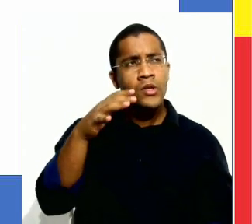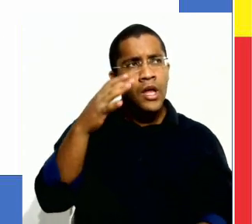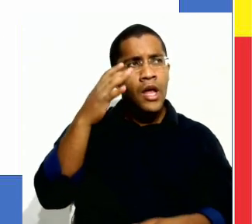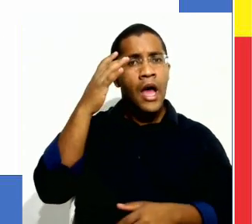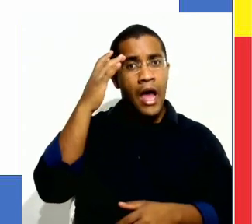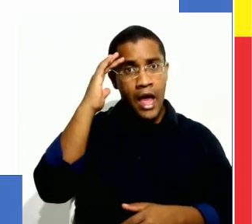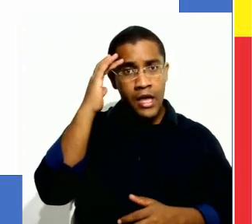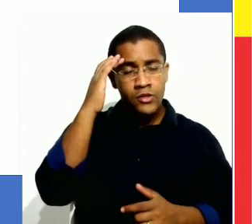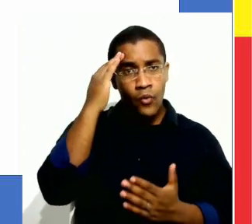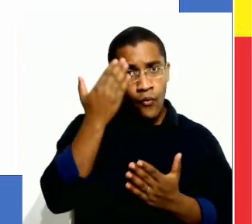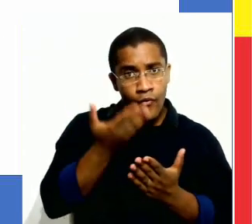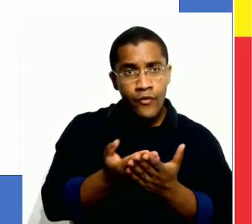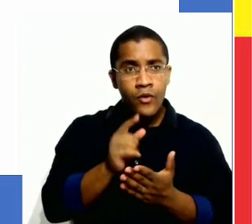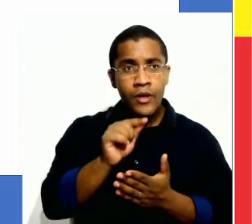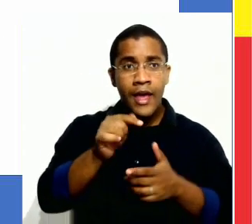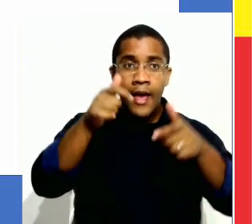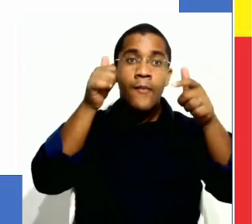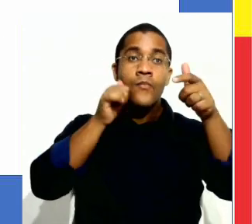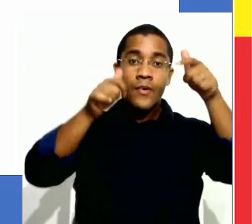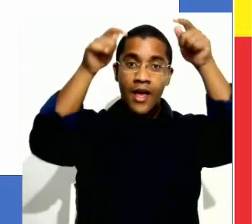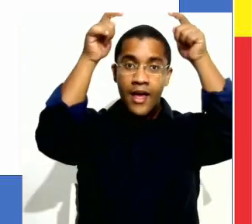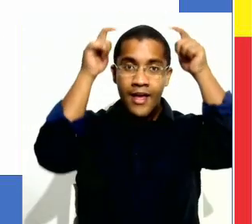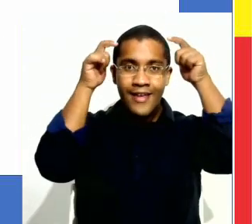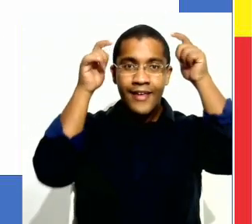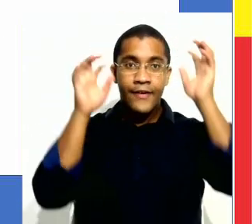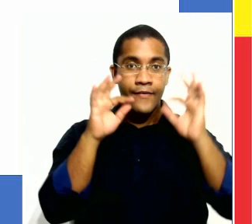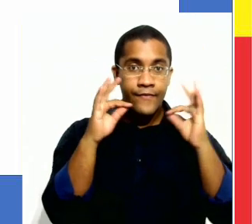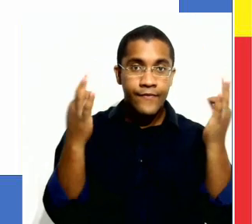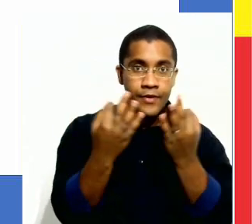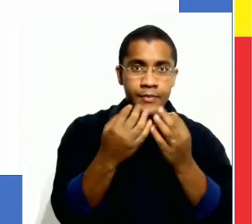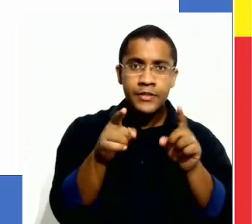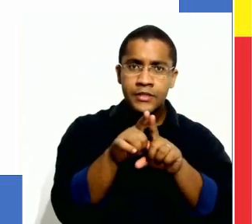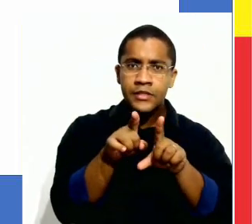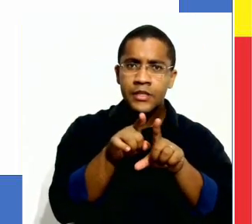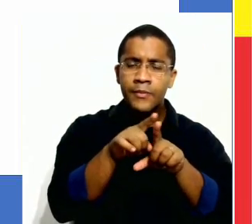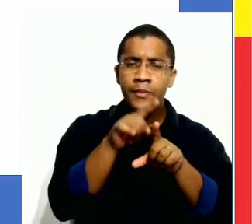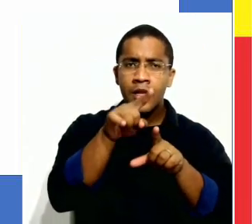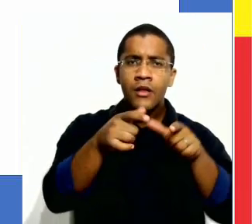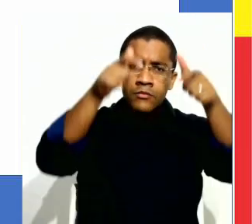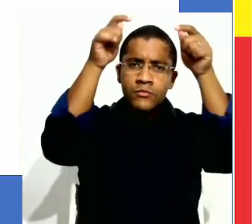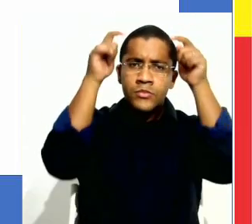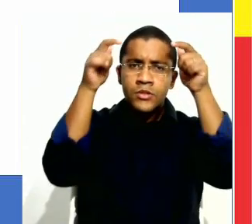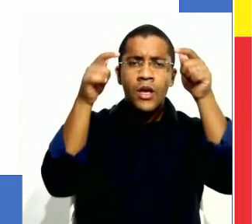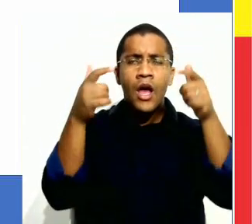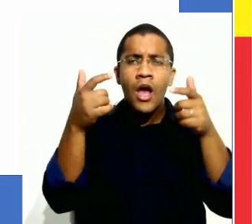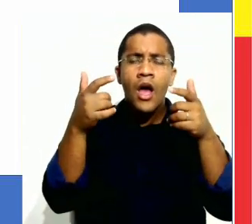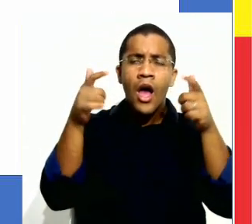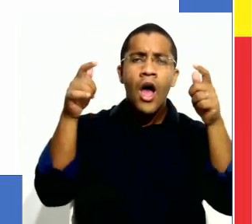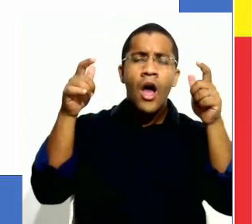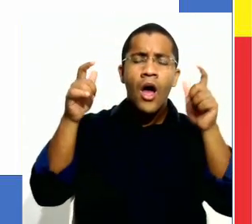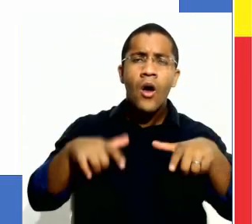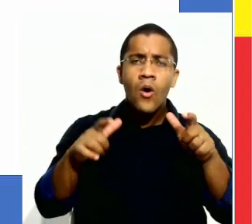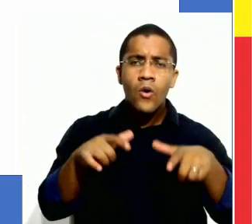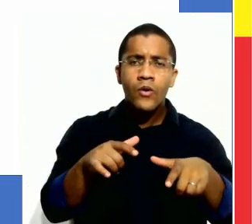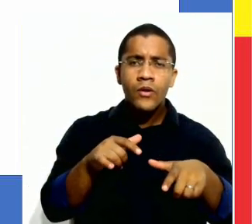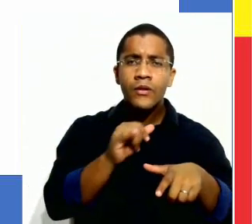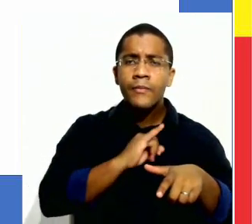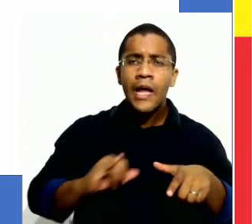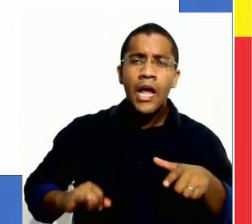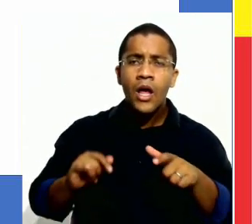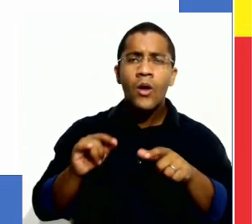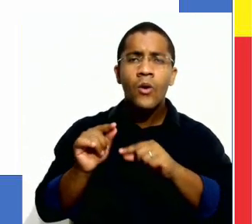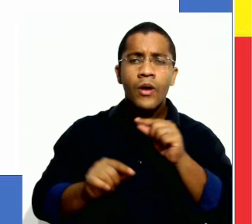Etiópia, né, bem como os imperadores de Axum, tem sua origem a partir de quê?